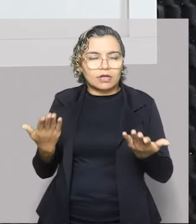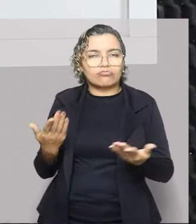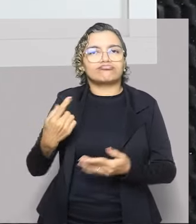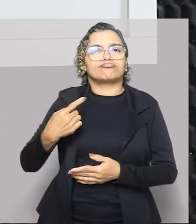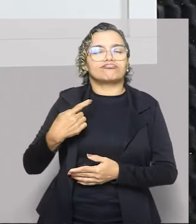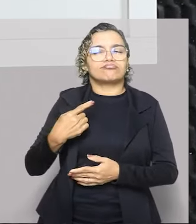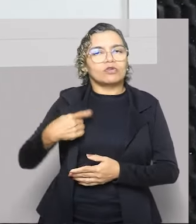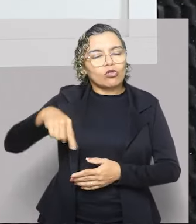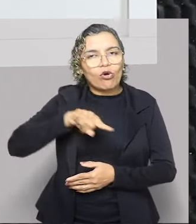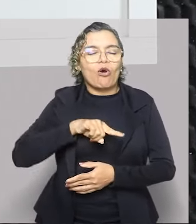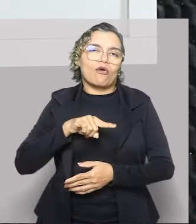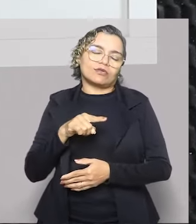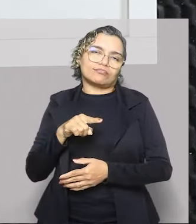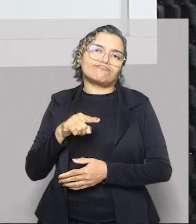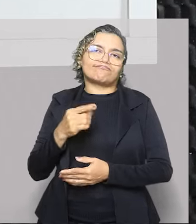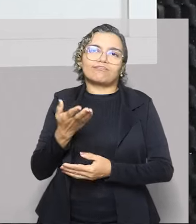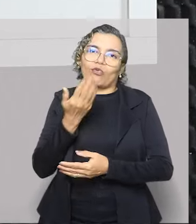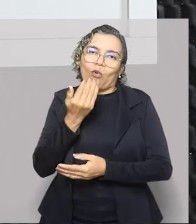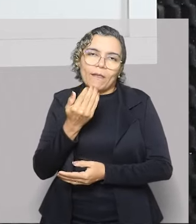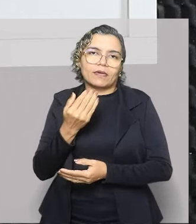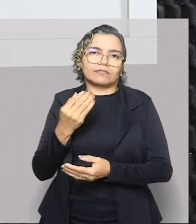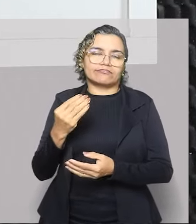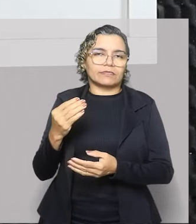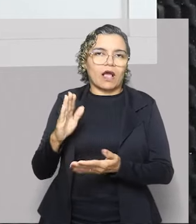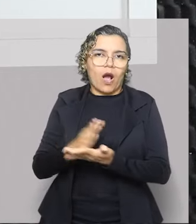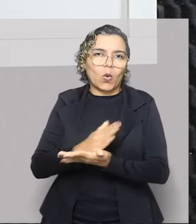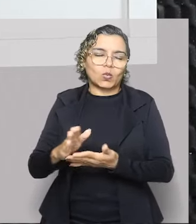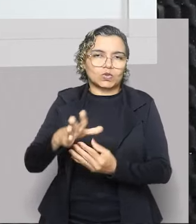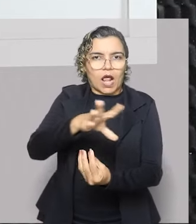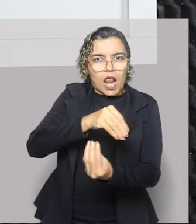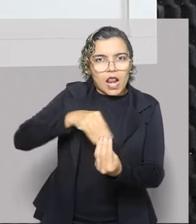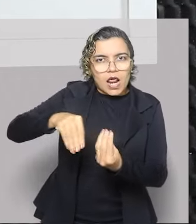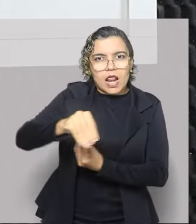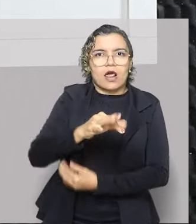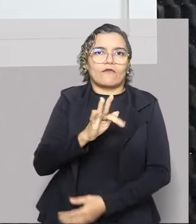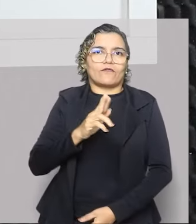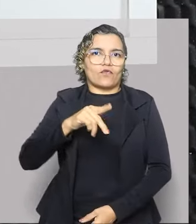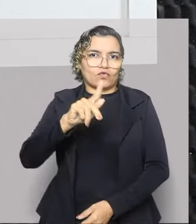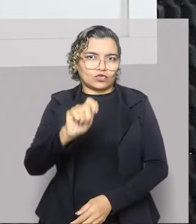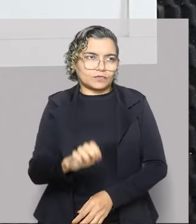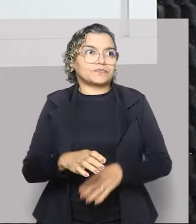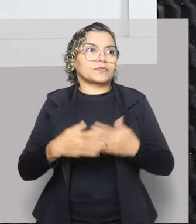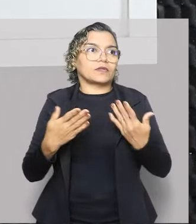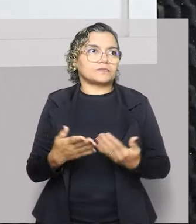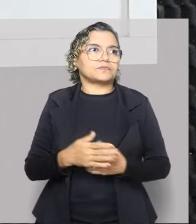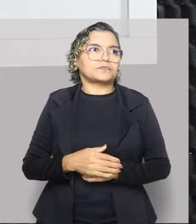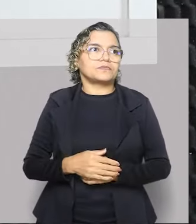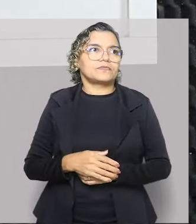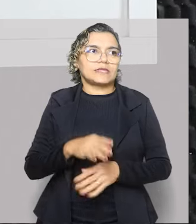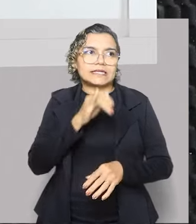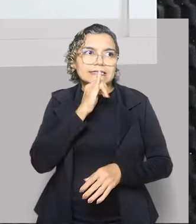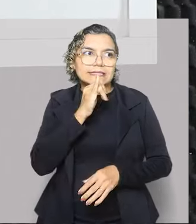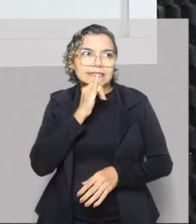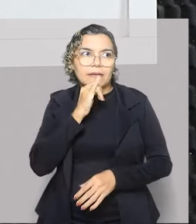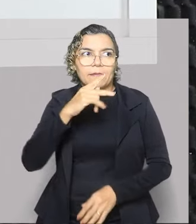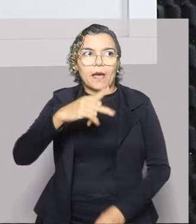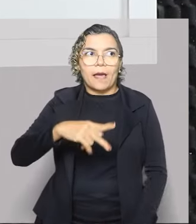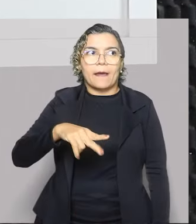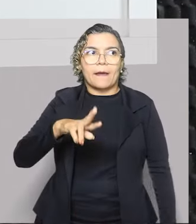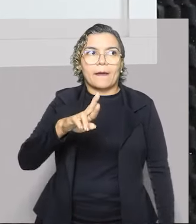alguns fungos hoje em dia em seguida o reino plante tá a gente escreve assim ó a é mas L